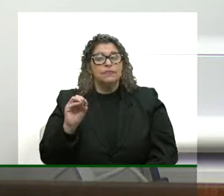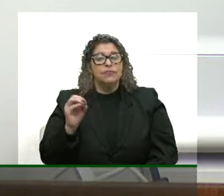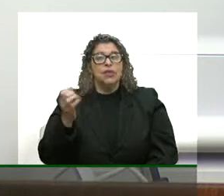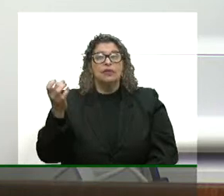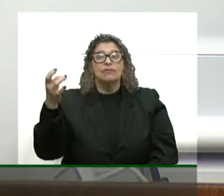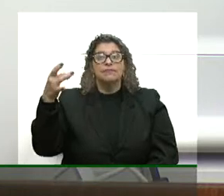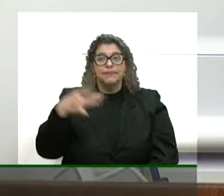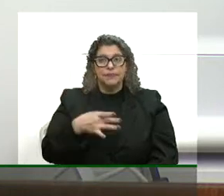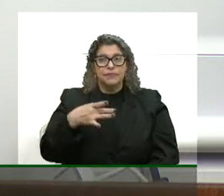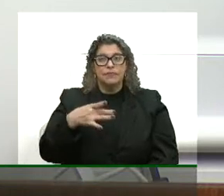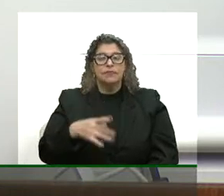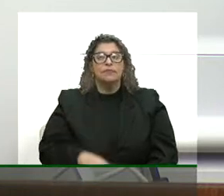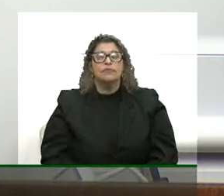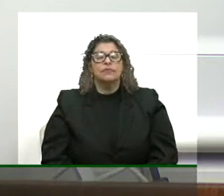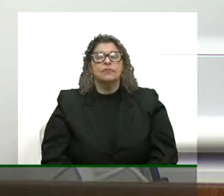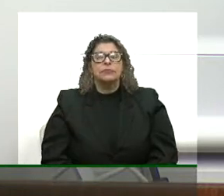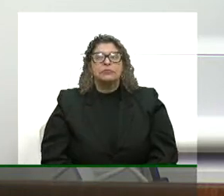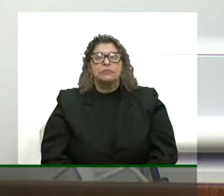Desiste, deputado Pedro Pereira.